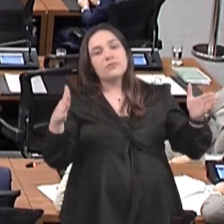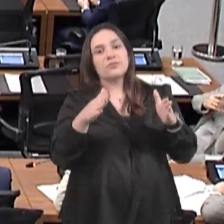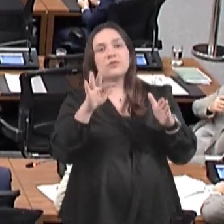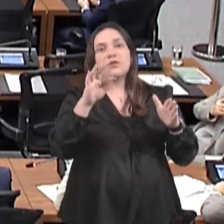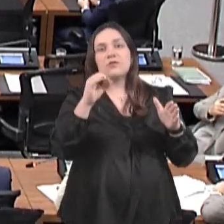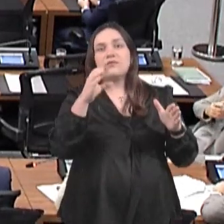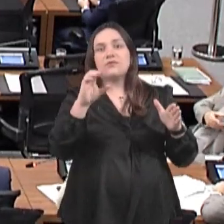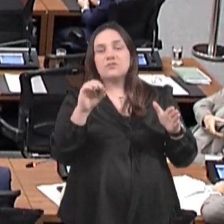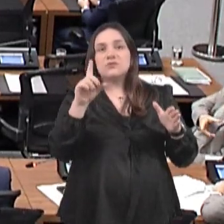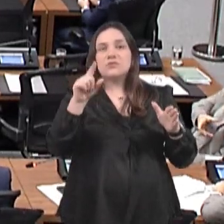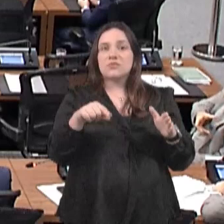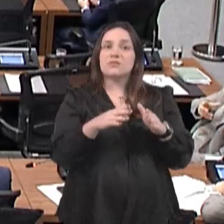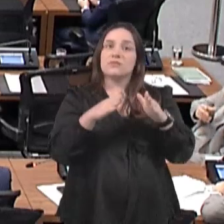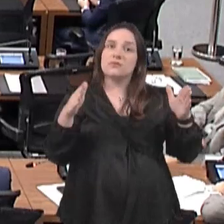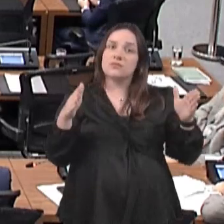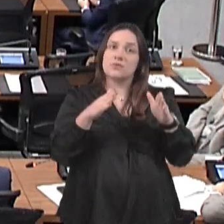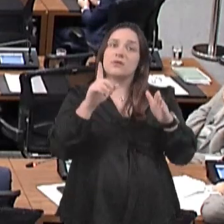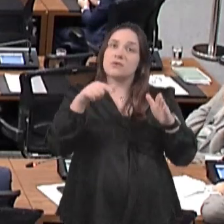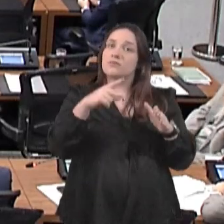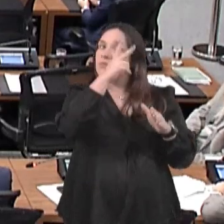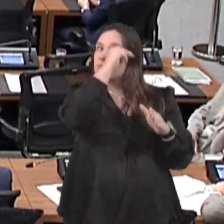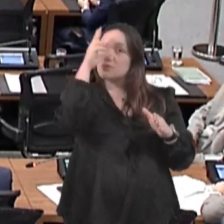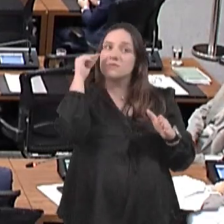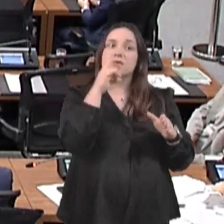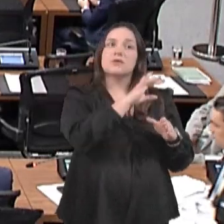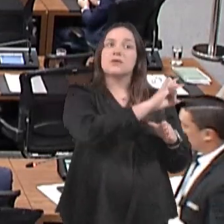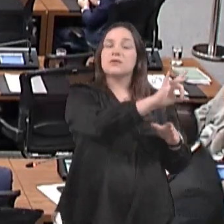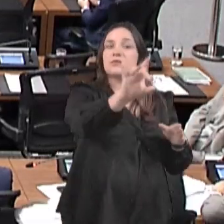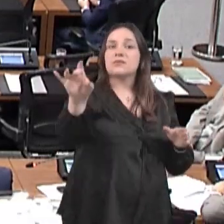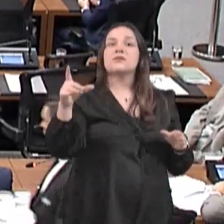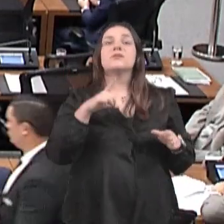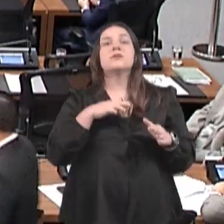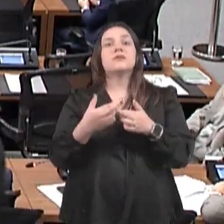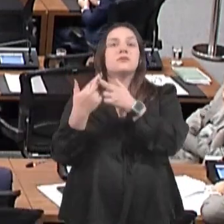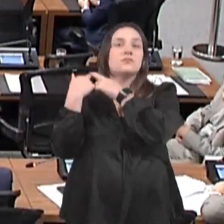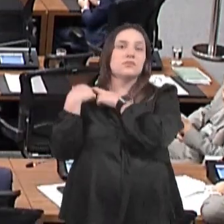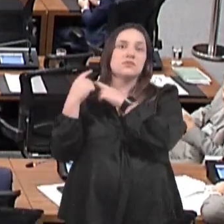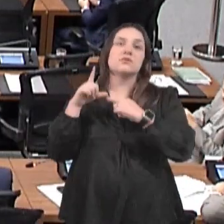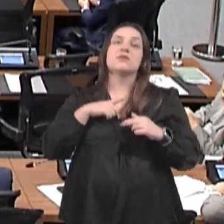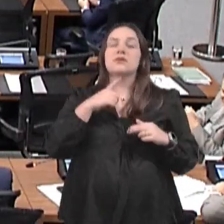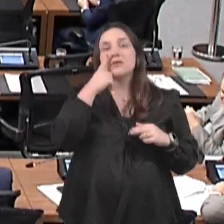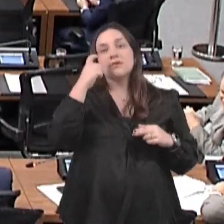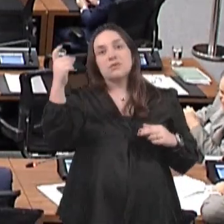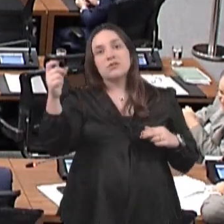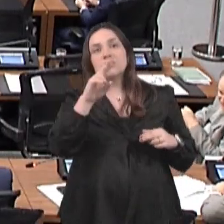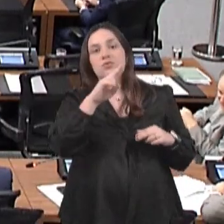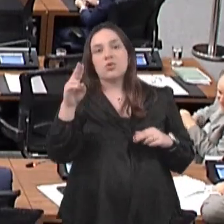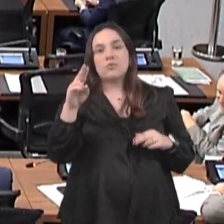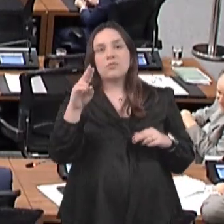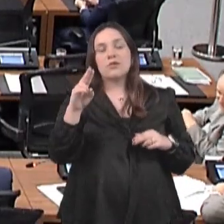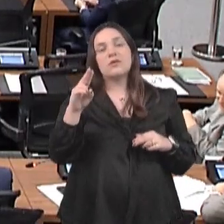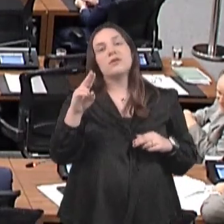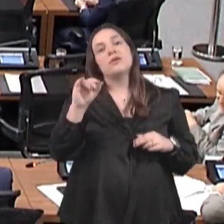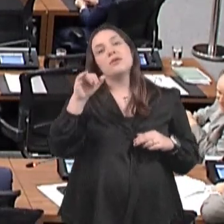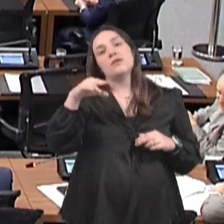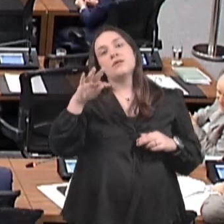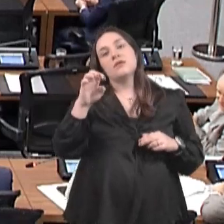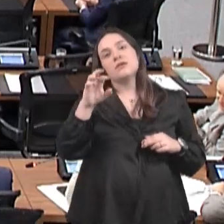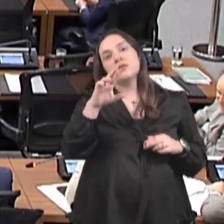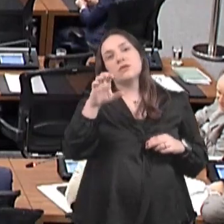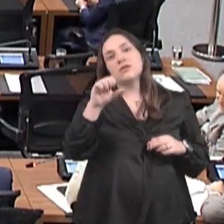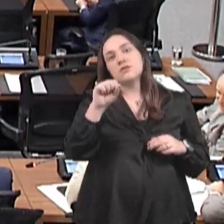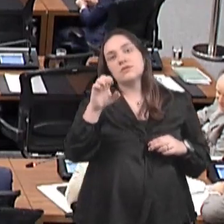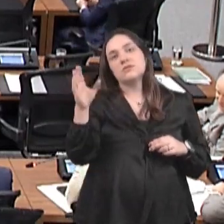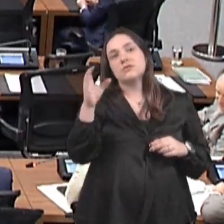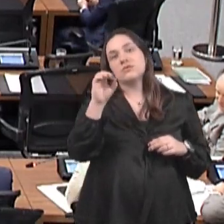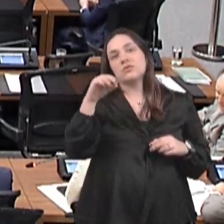de elevadores e a prova, são os municípios. Cada município tem o seu interesse, chamado interesse constitucional local, que atrai